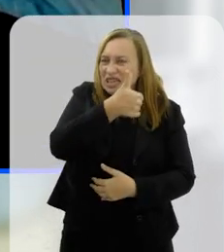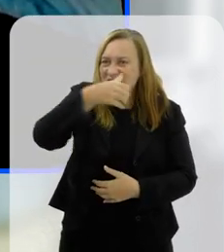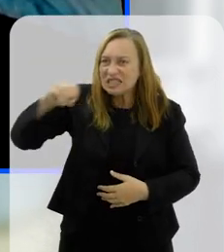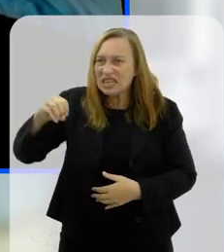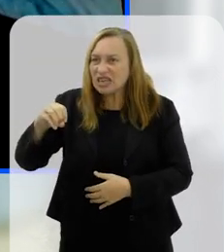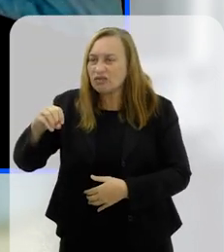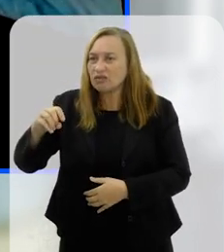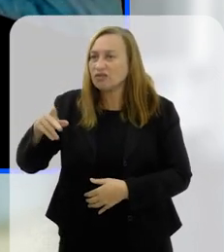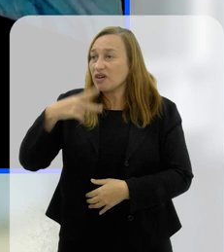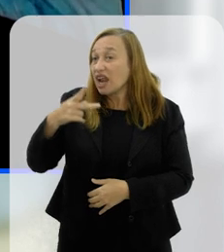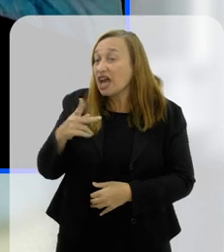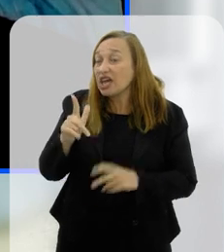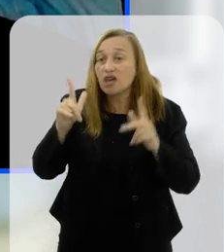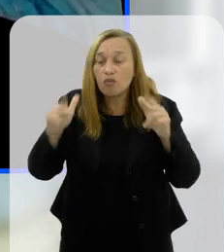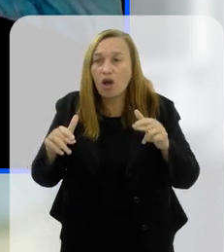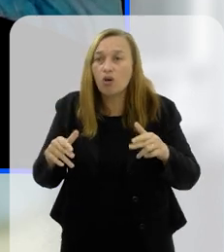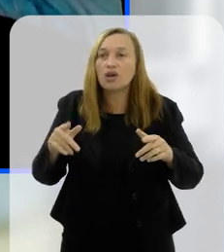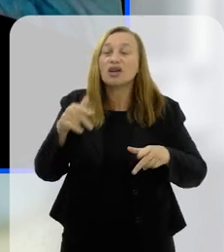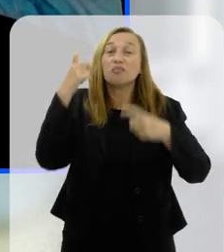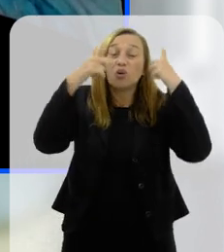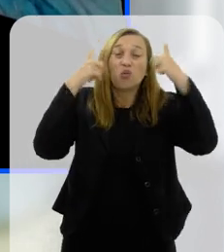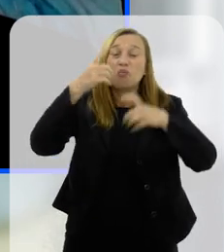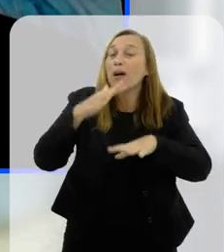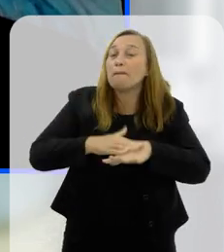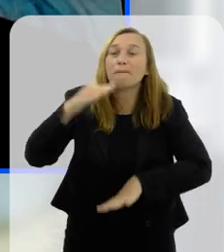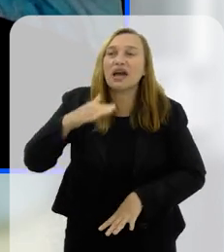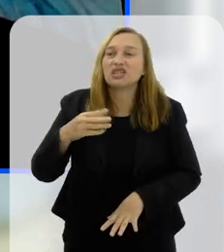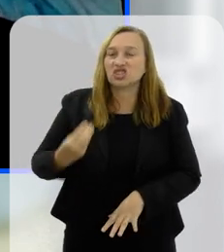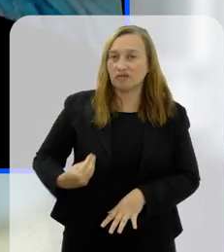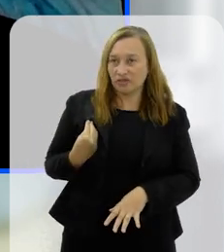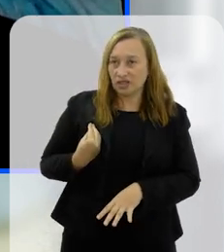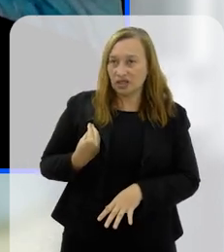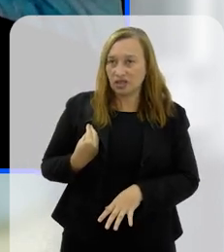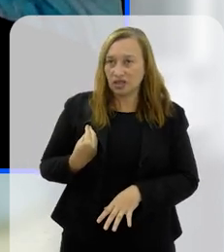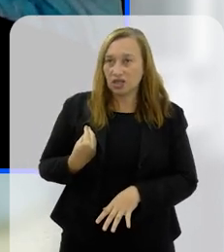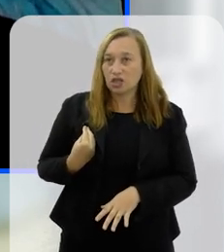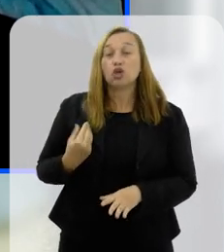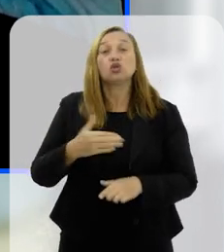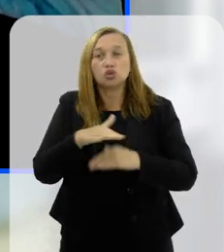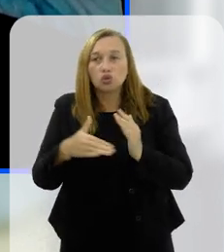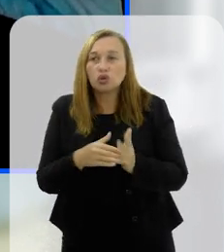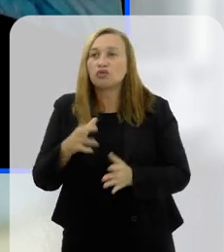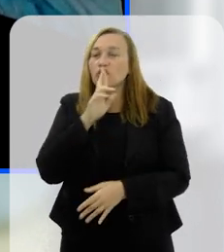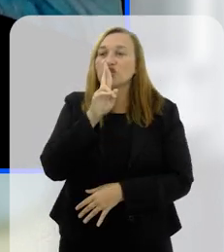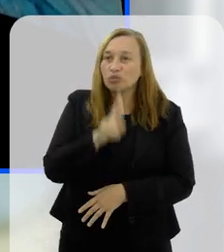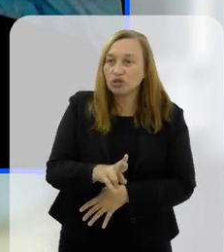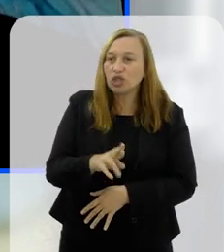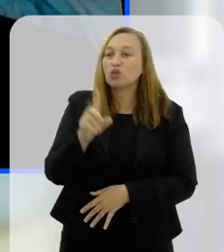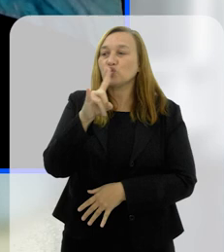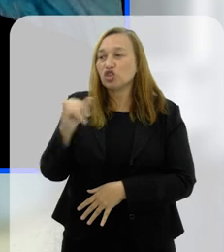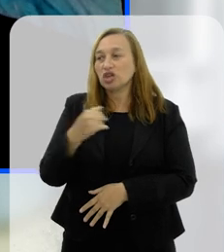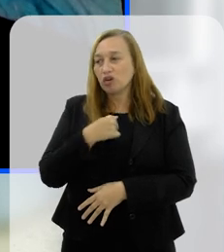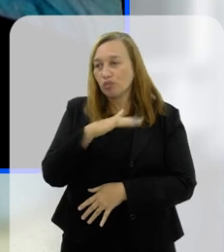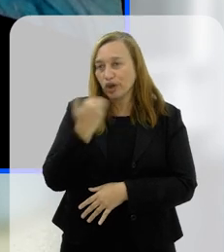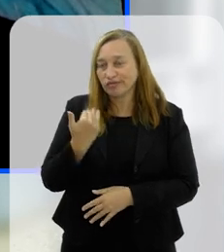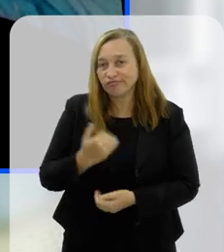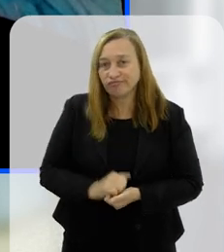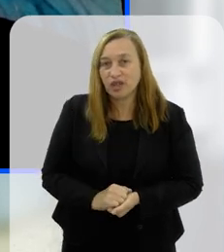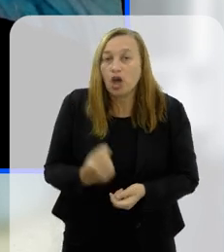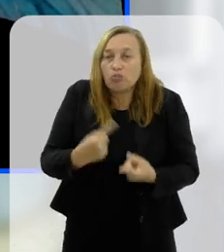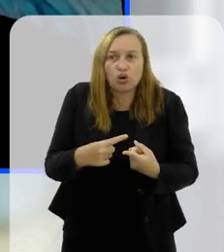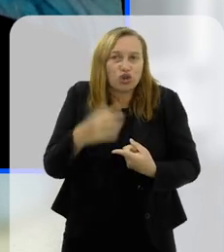os 100 Vão te dizer a mesma coisa assim o que lhe preocupa mais na vida todos eles vão dizer o dia da minha